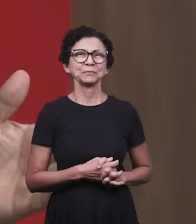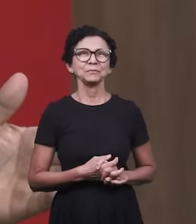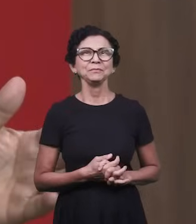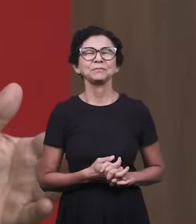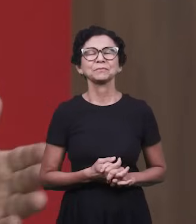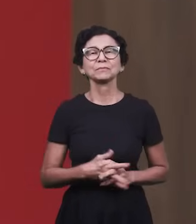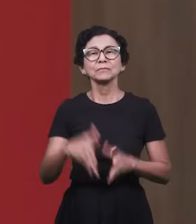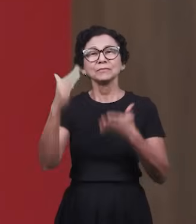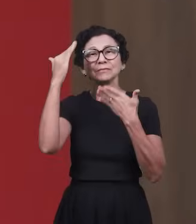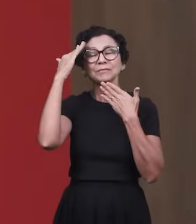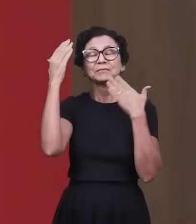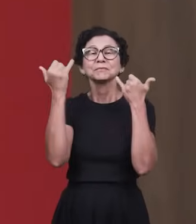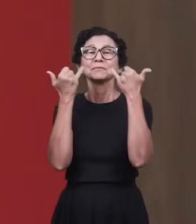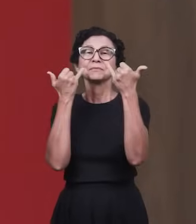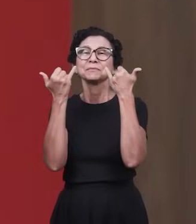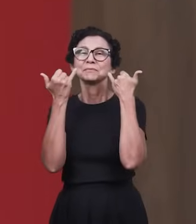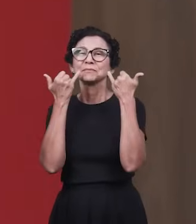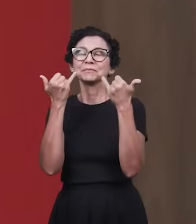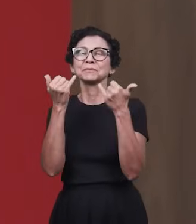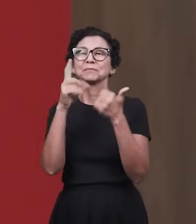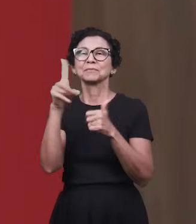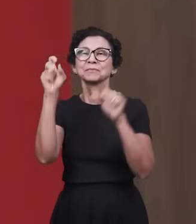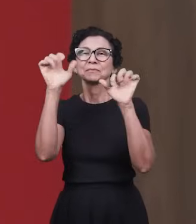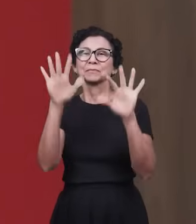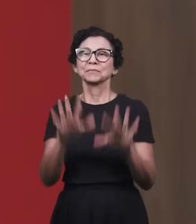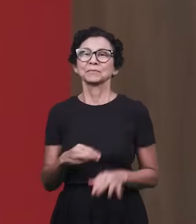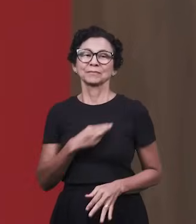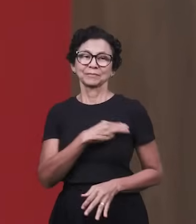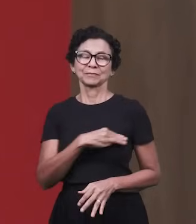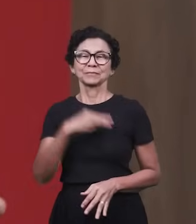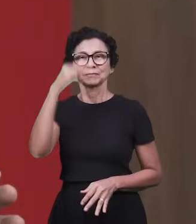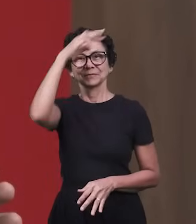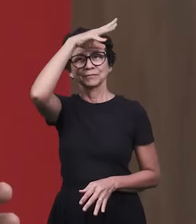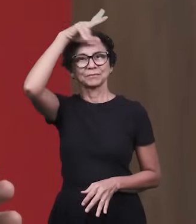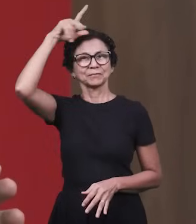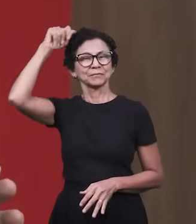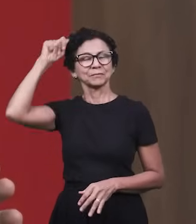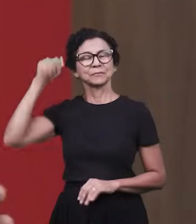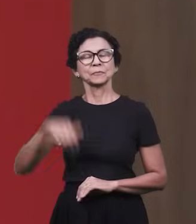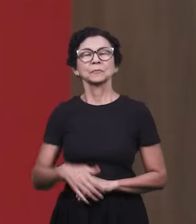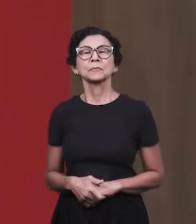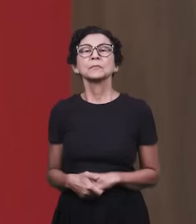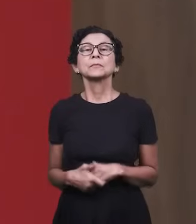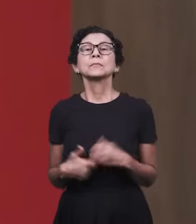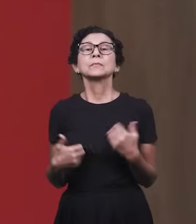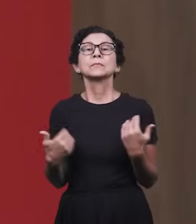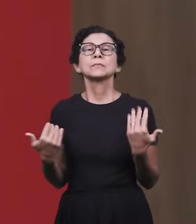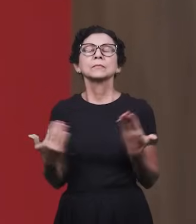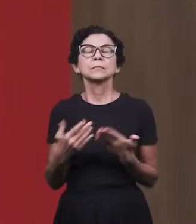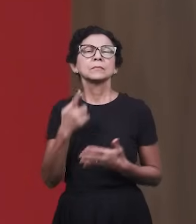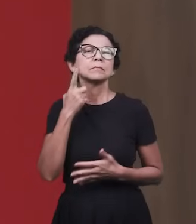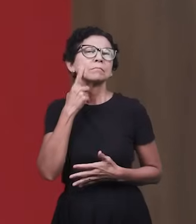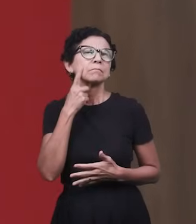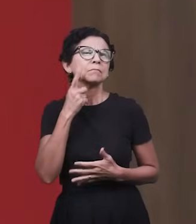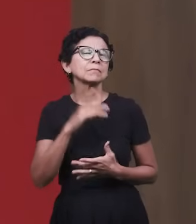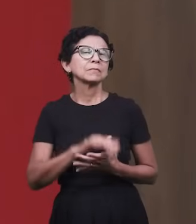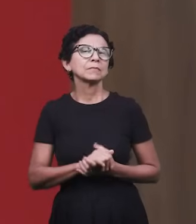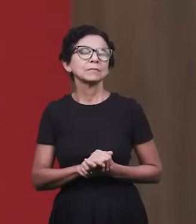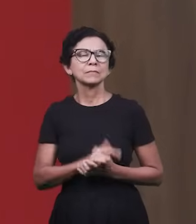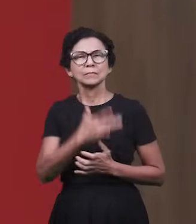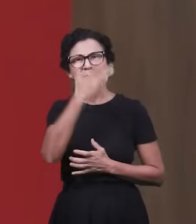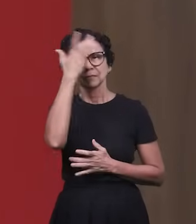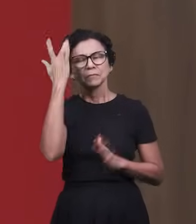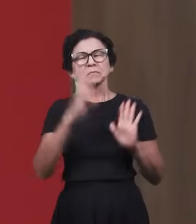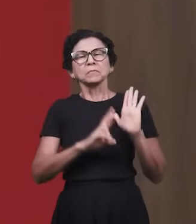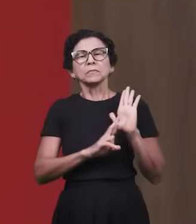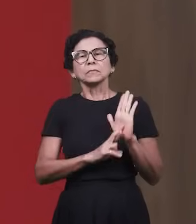pelas informações aí. Que Deus abençoe a Missão Amazônia. Bom, e agora nós vamos falar sobre os nossos queridos correspondentes do Norte e